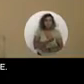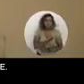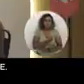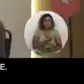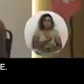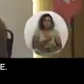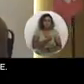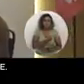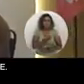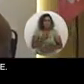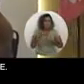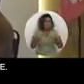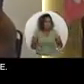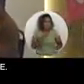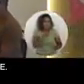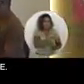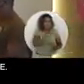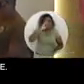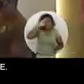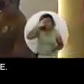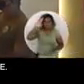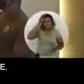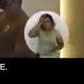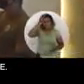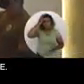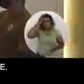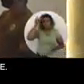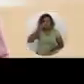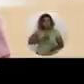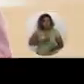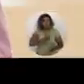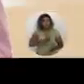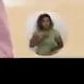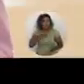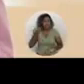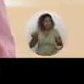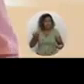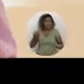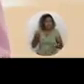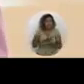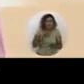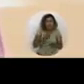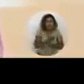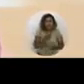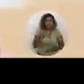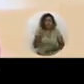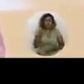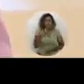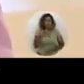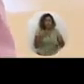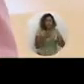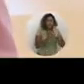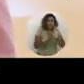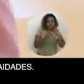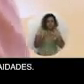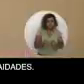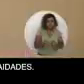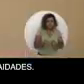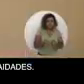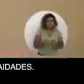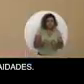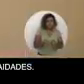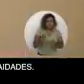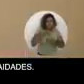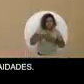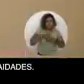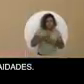daqueles que vivem tão indignamente. Não existe projeto nenhum de poder pessoal, nenhum